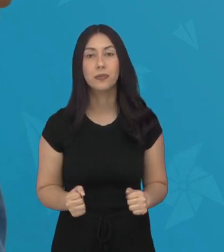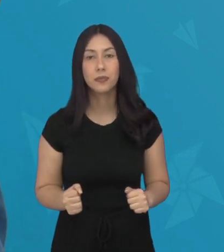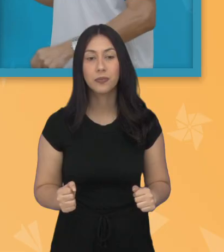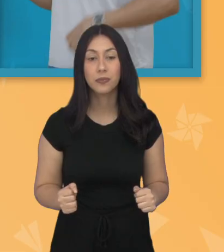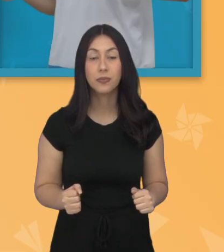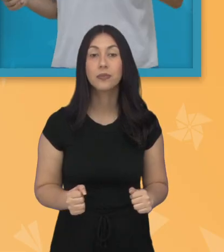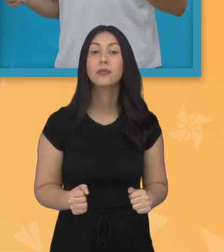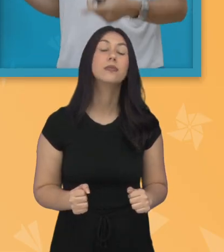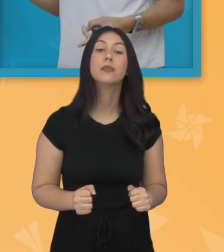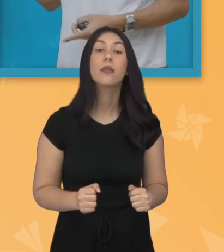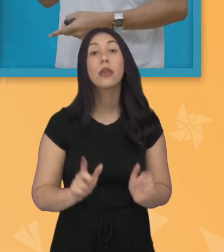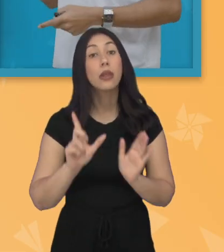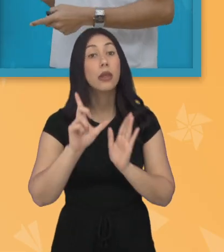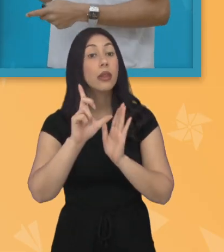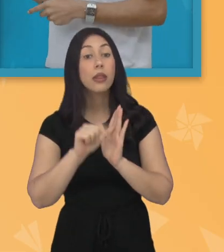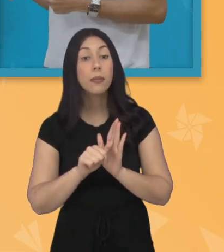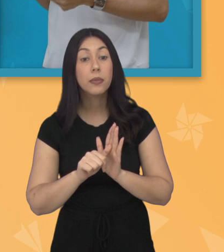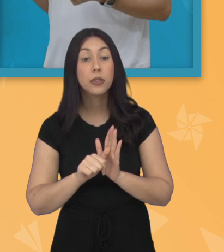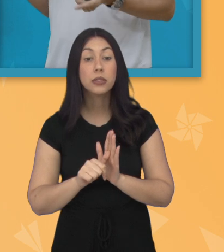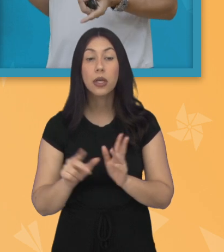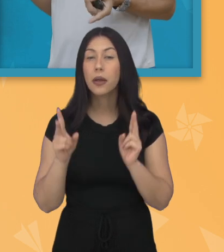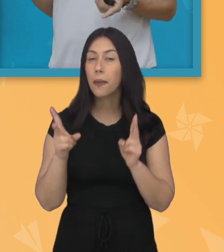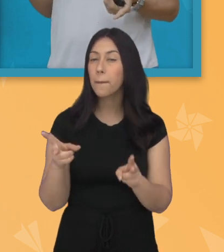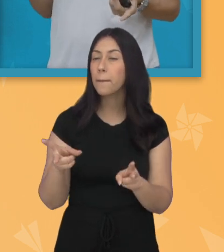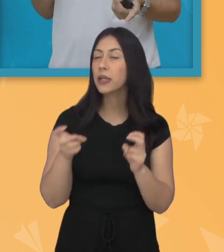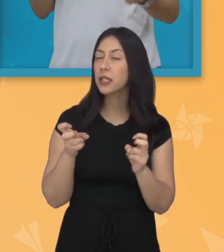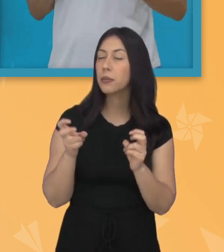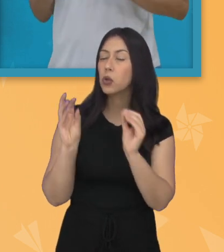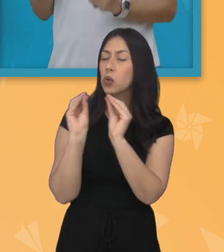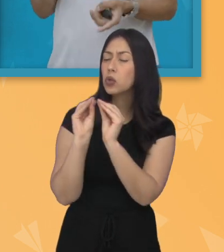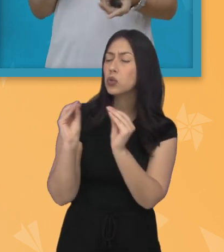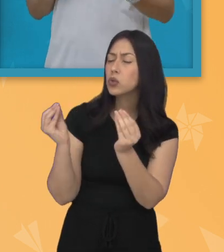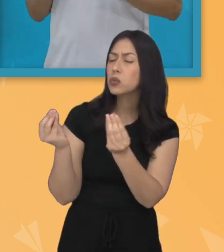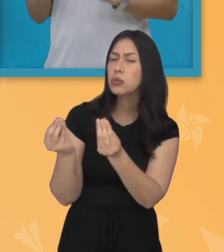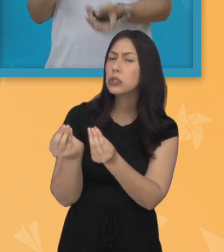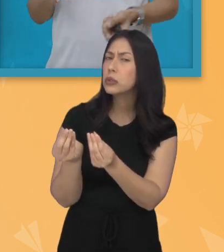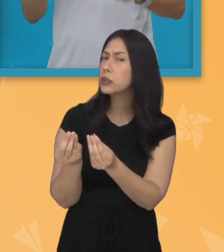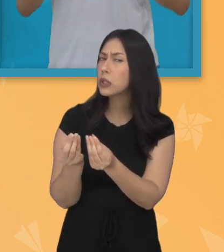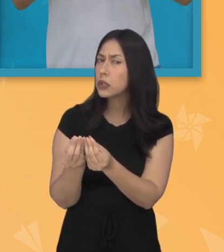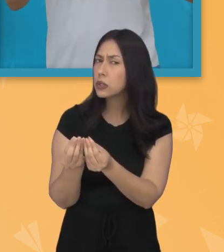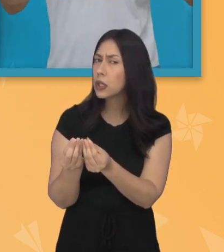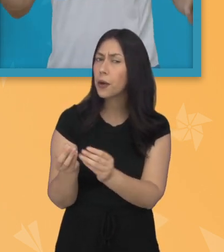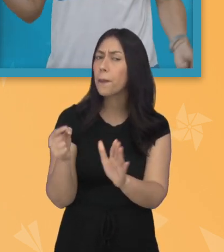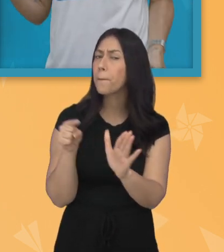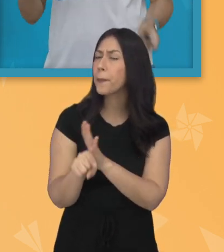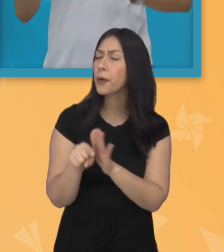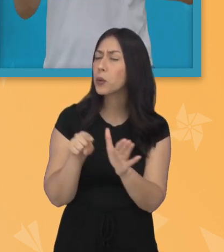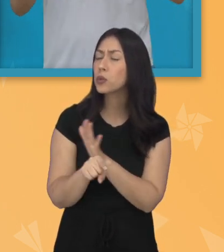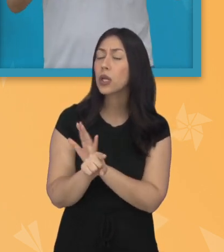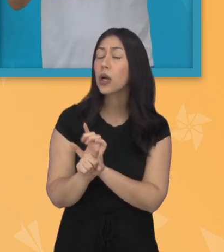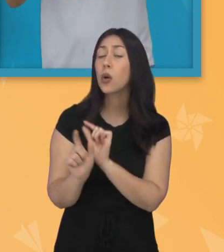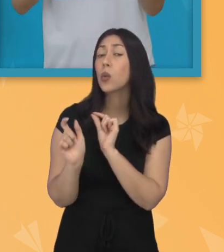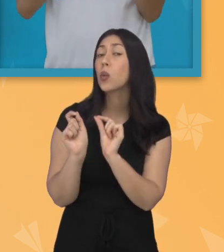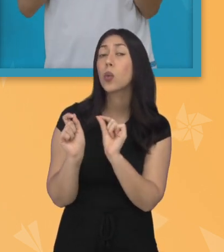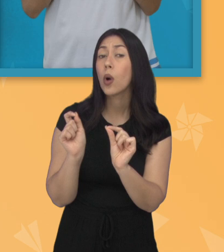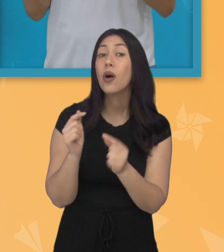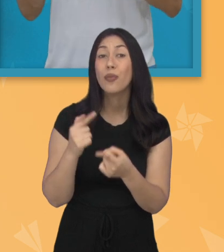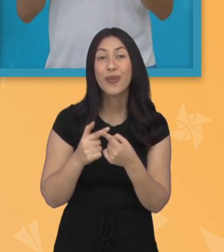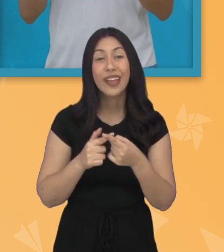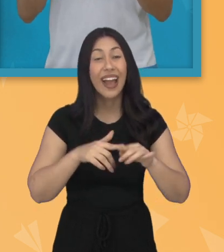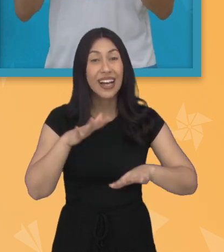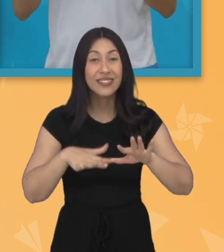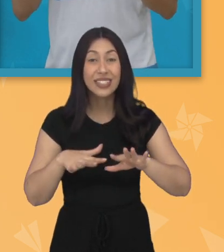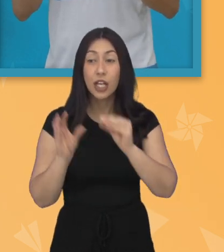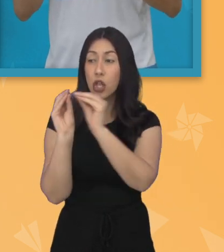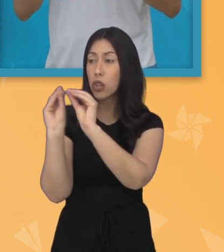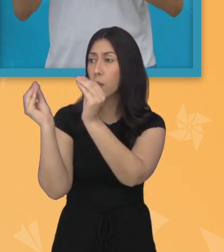quantidade. Por fim, né, identifica as substâncias serem trabalhadas. Como eu falei, de repente você tem uma equação química, mas você não vai precisar de